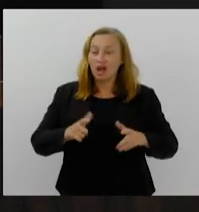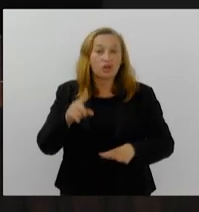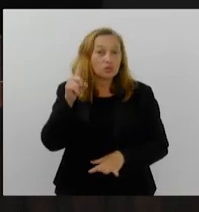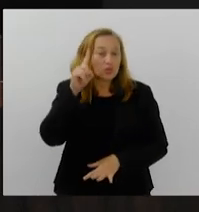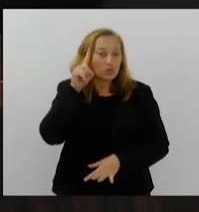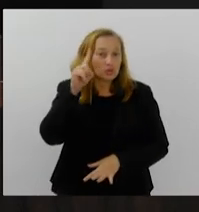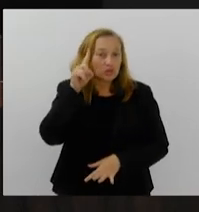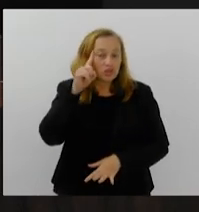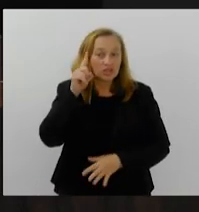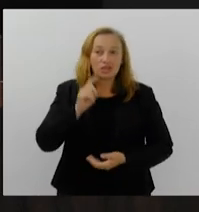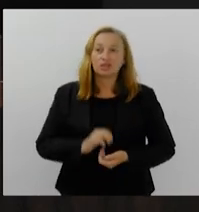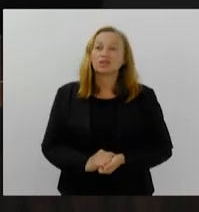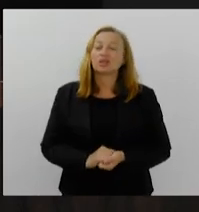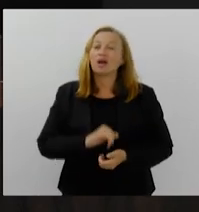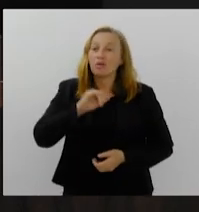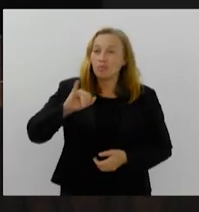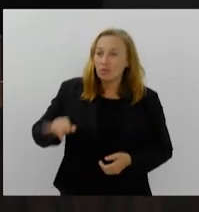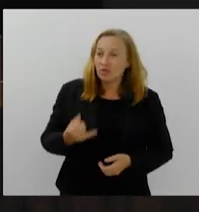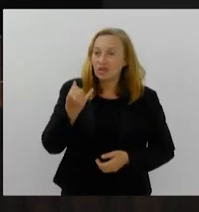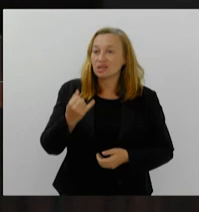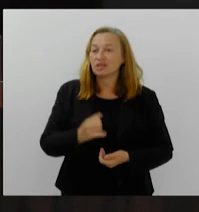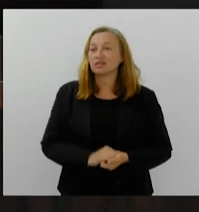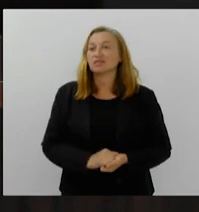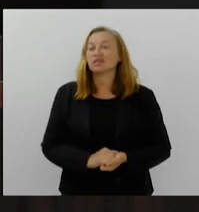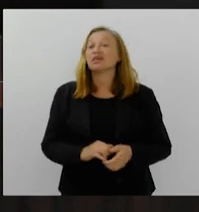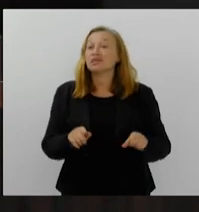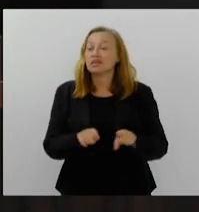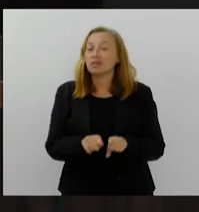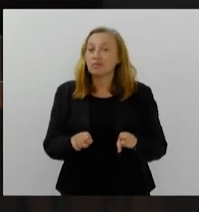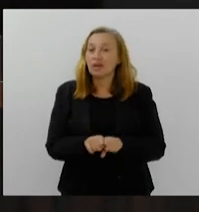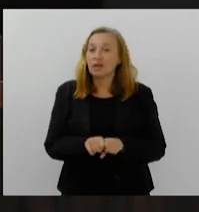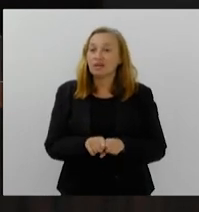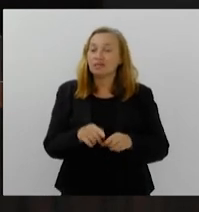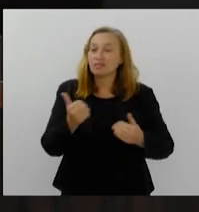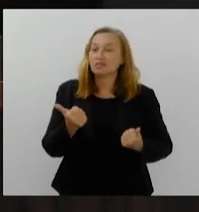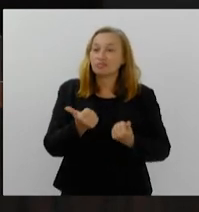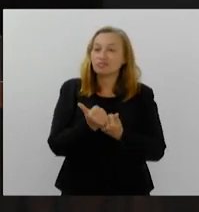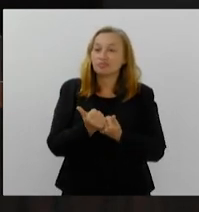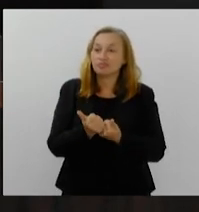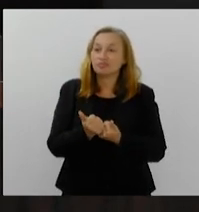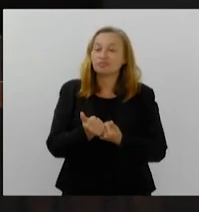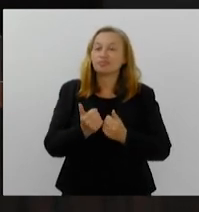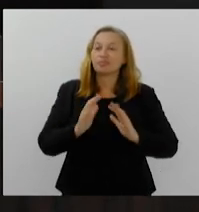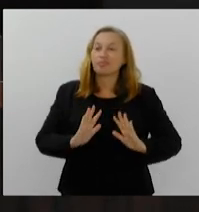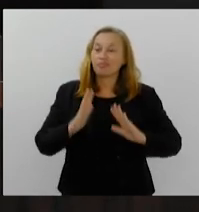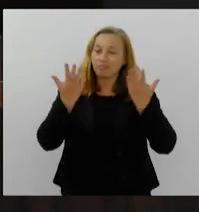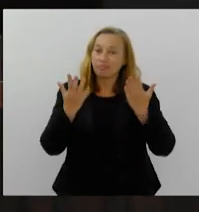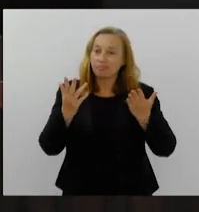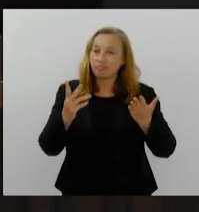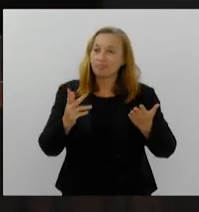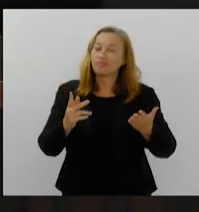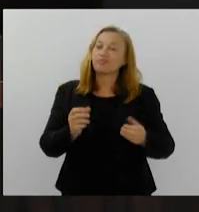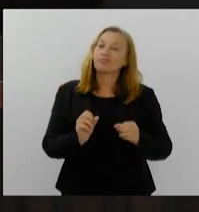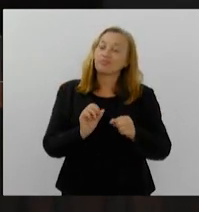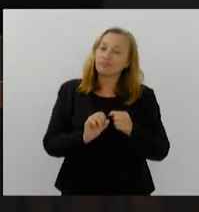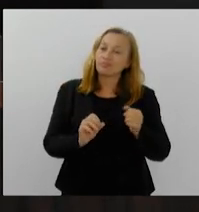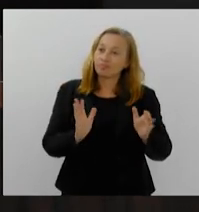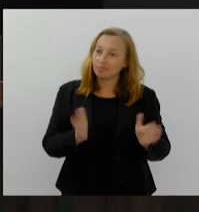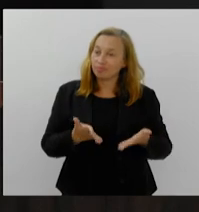dias, aproveitando também que contribuíram para esse evento que estamos